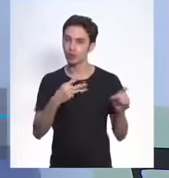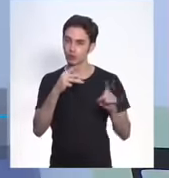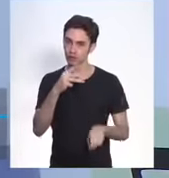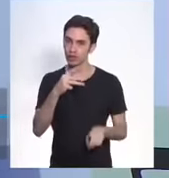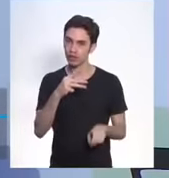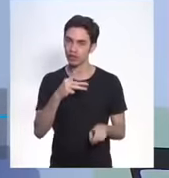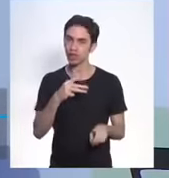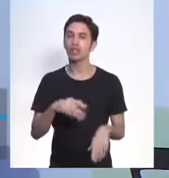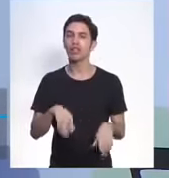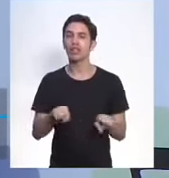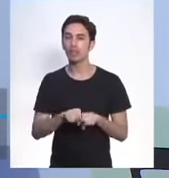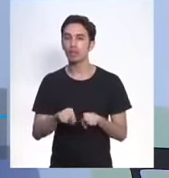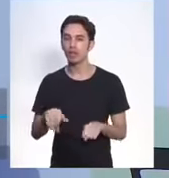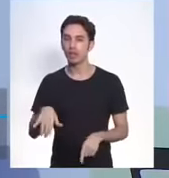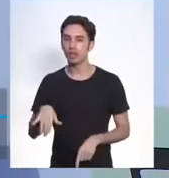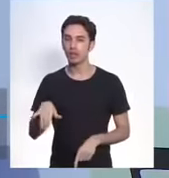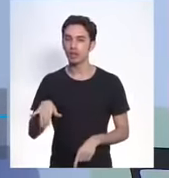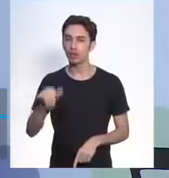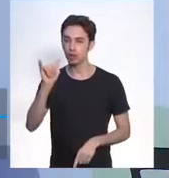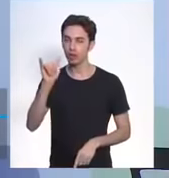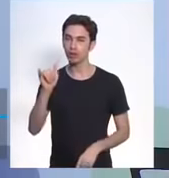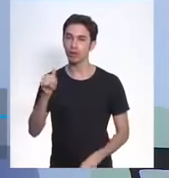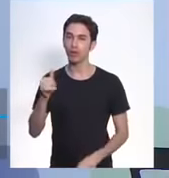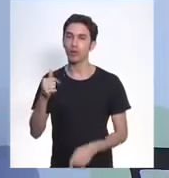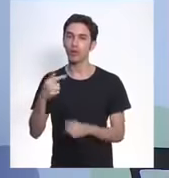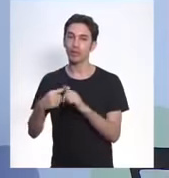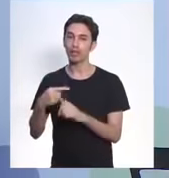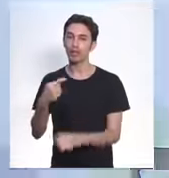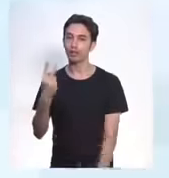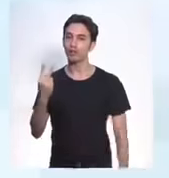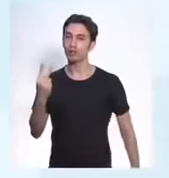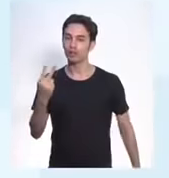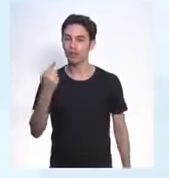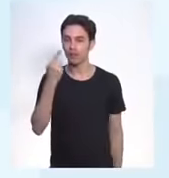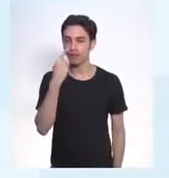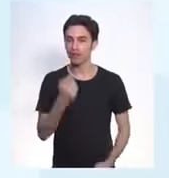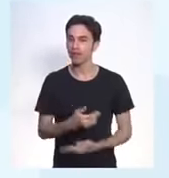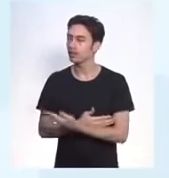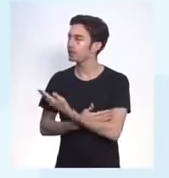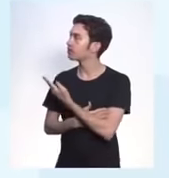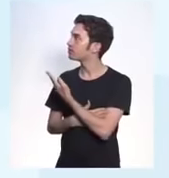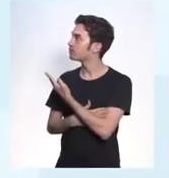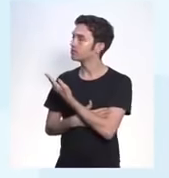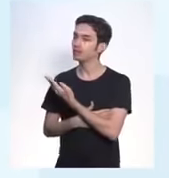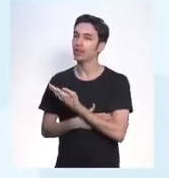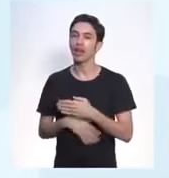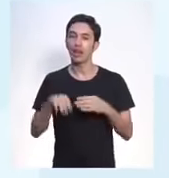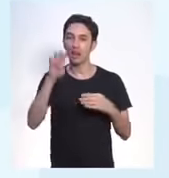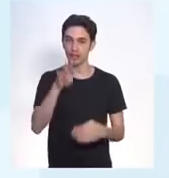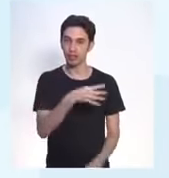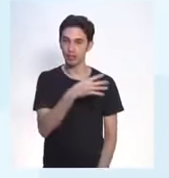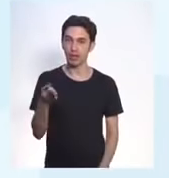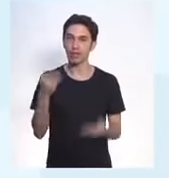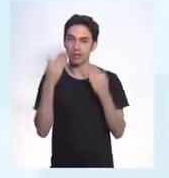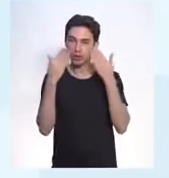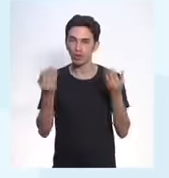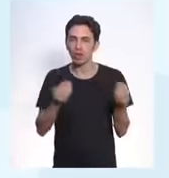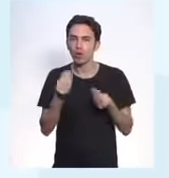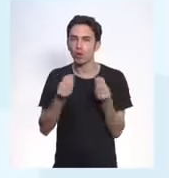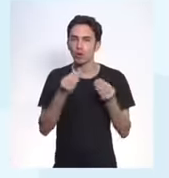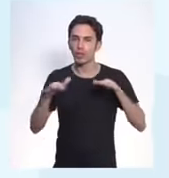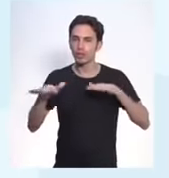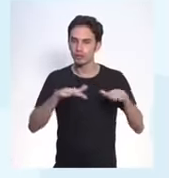como se você montasse eu vou até apresentar para vocês aí uma tabela no quê que foi feito essa movimentação Então vamos lá